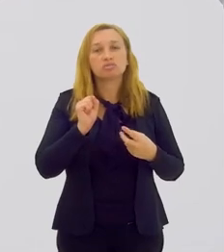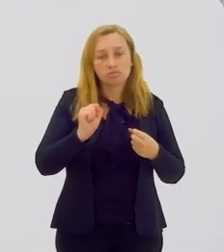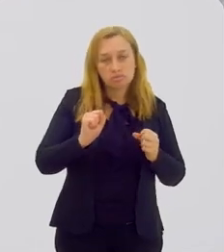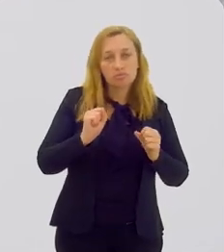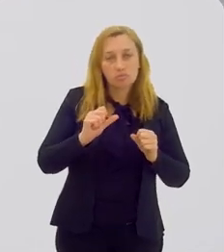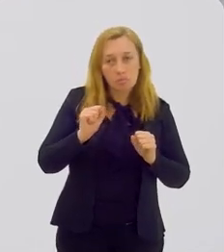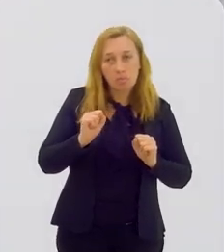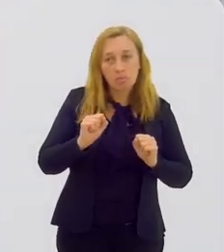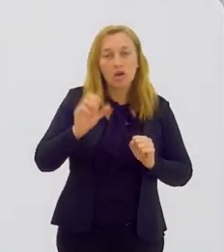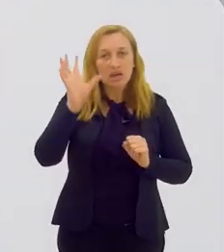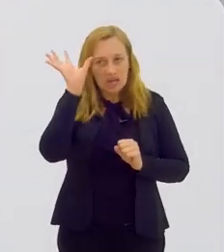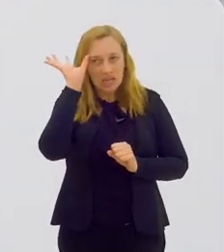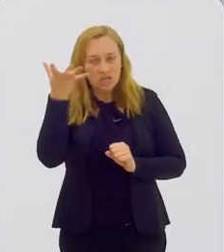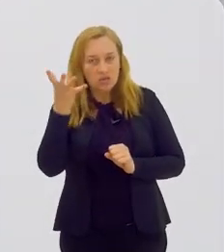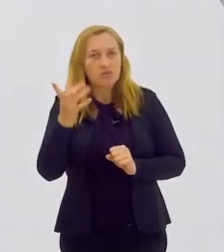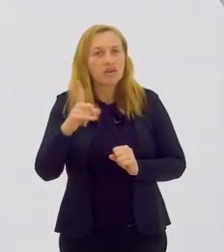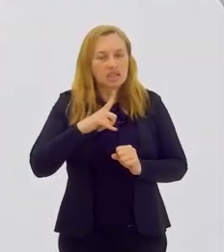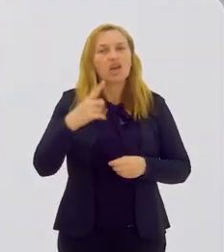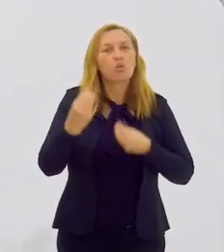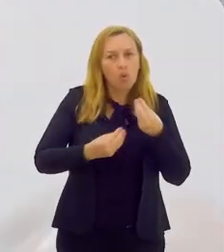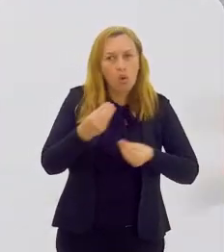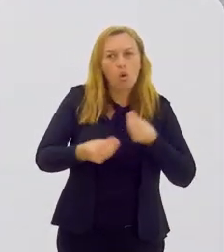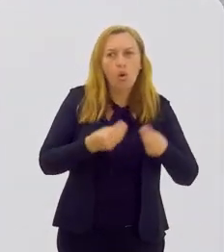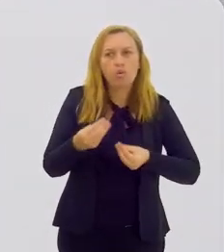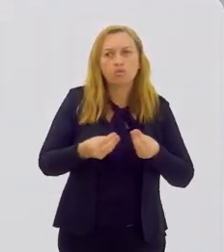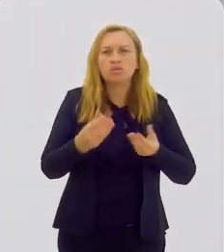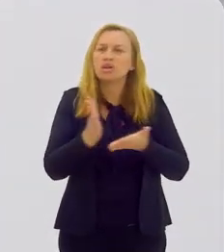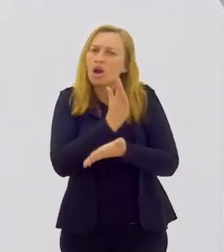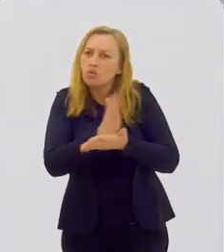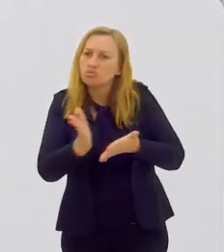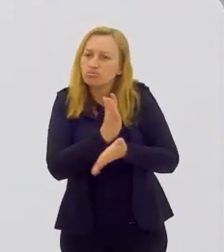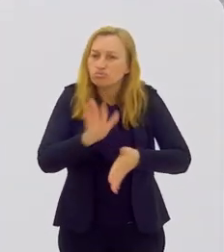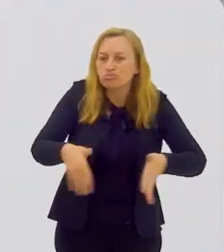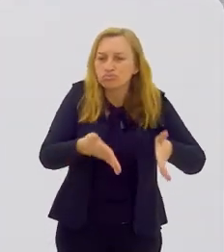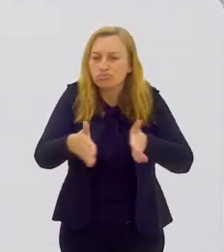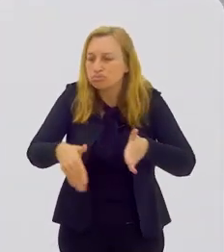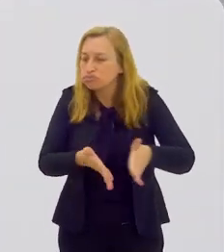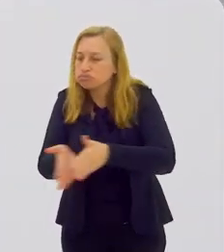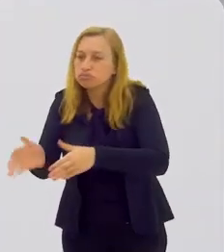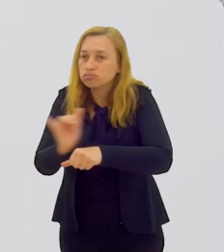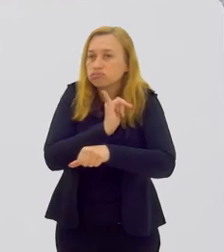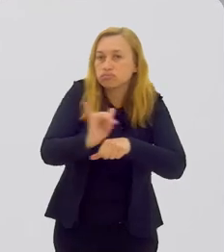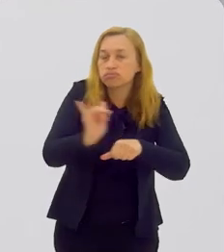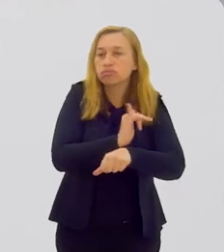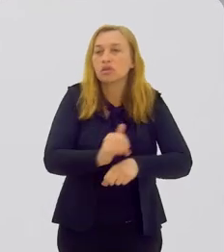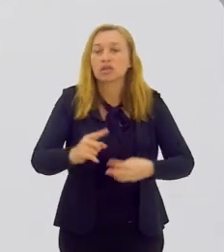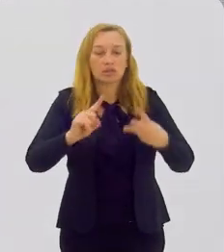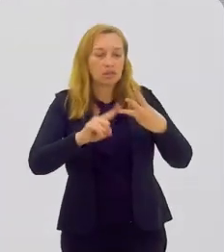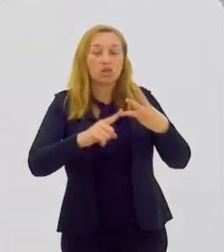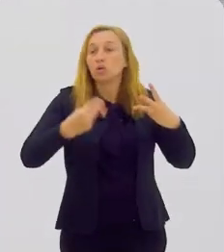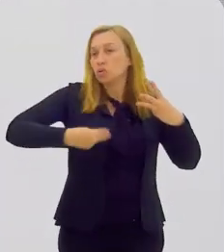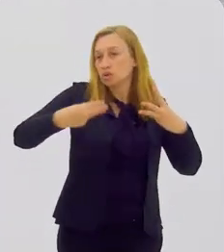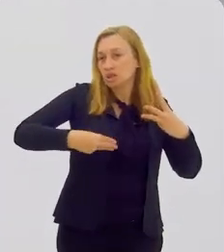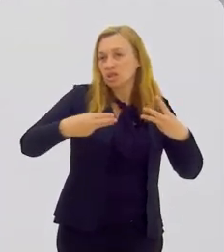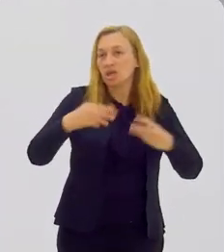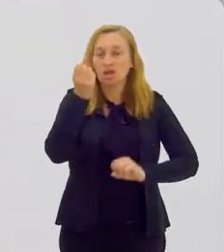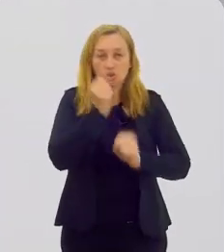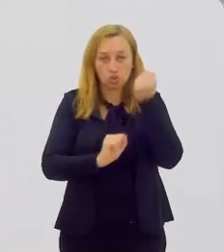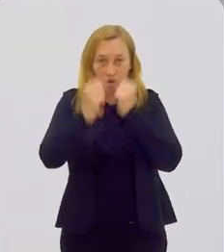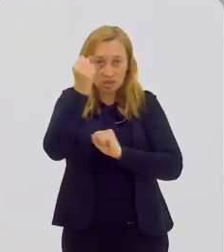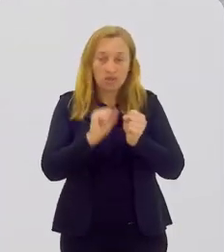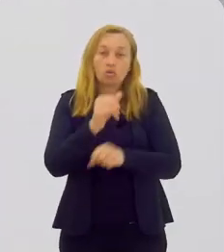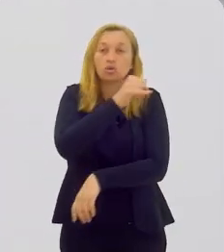acho que existem soluções, existem sim algumas saídas. E o terceiro ponto